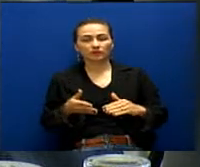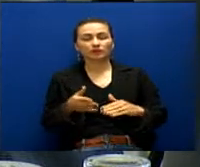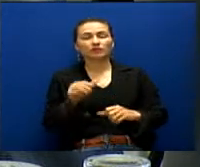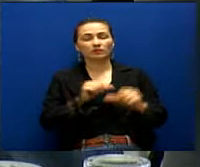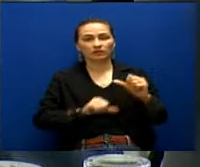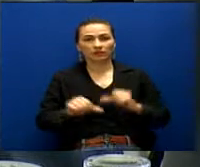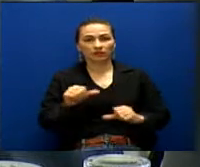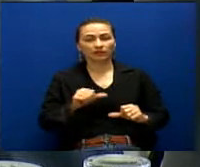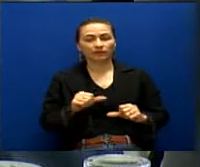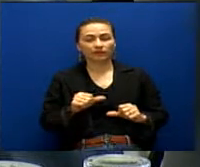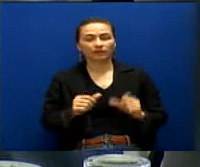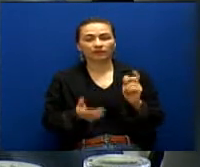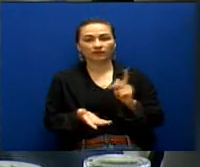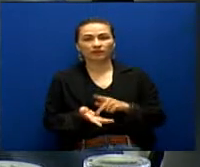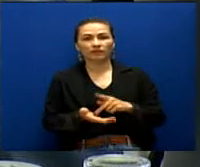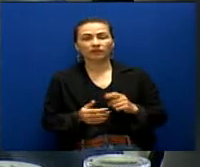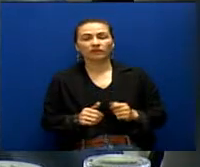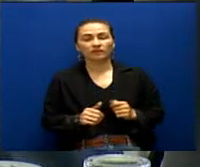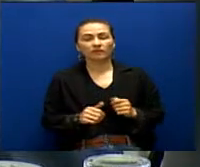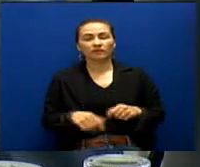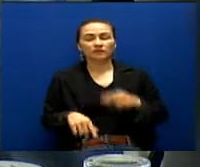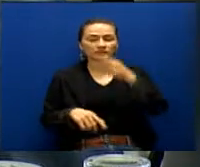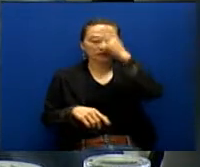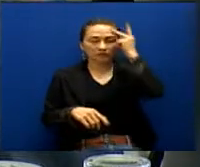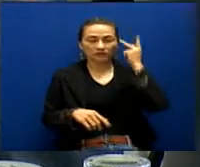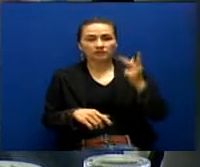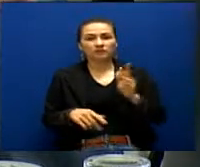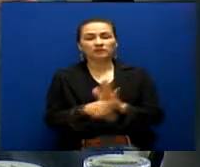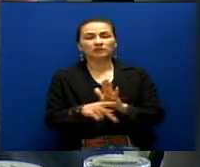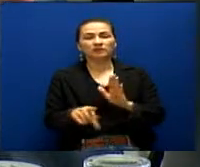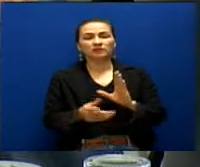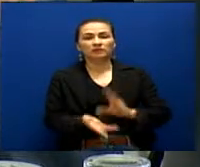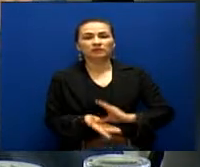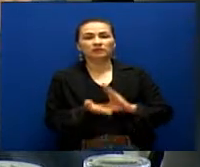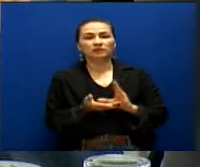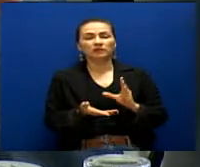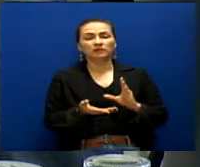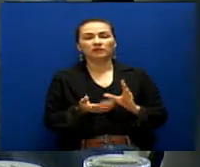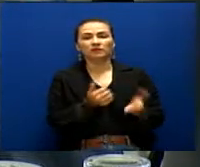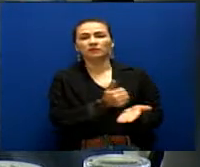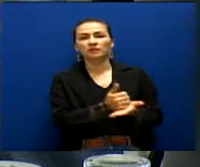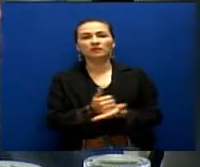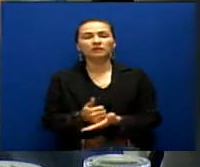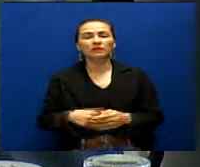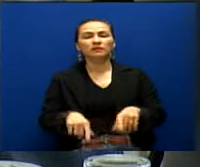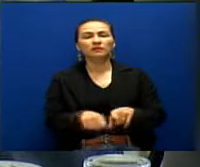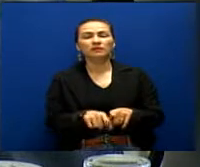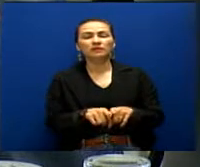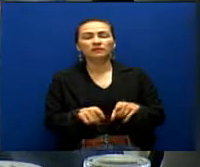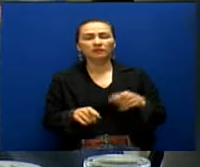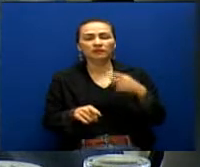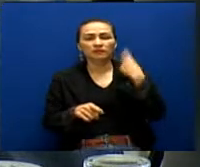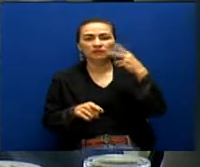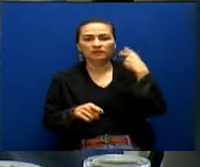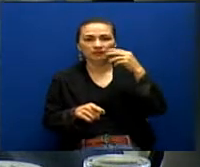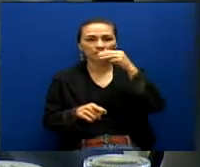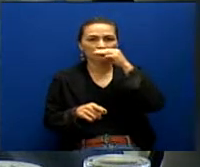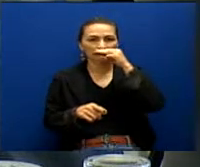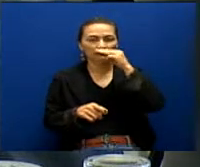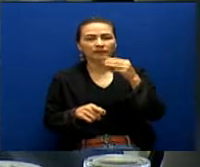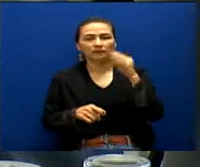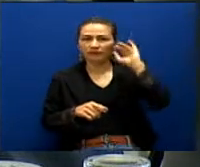o pessoal da cultura trouxe. O pessoal levou para o Martinez e para a Yara, se não me engano, sobre